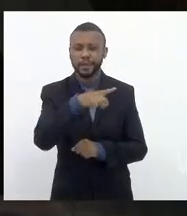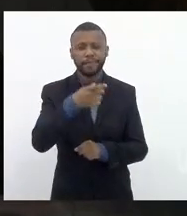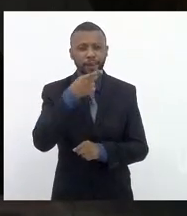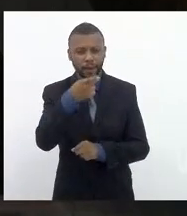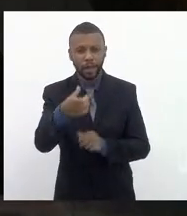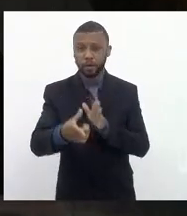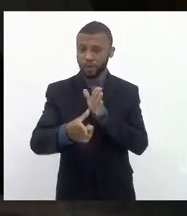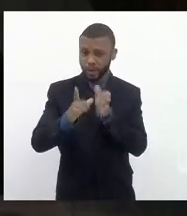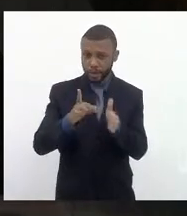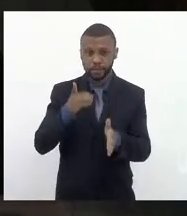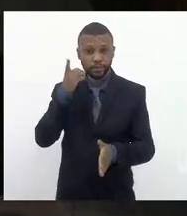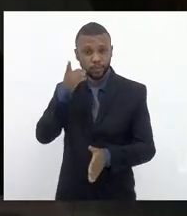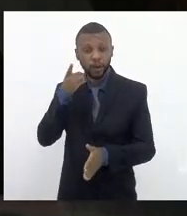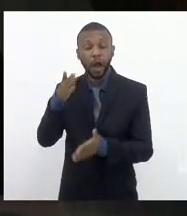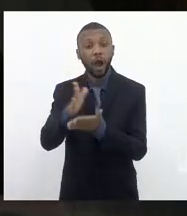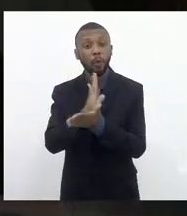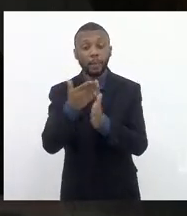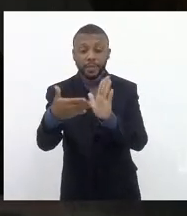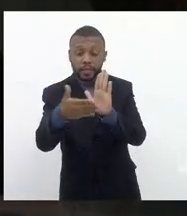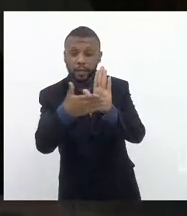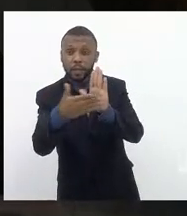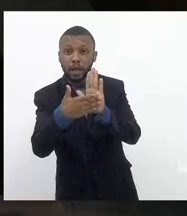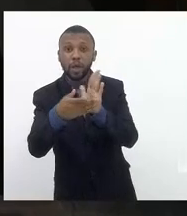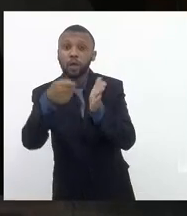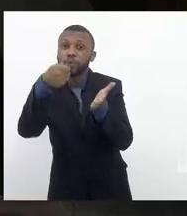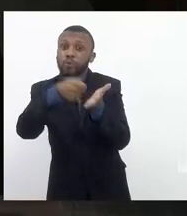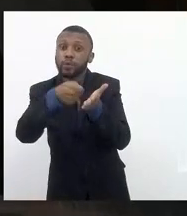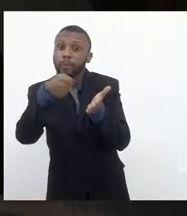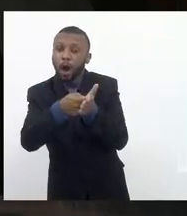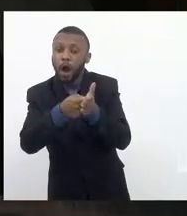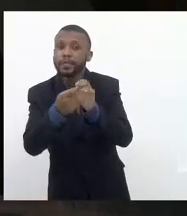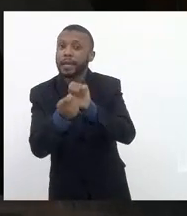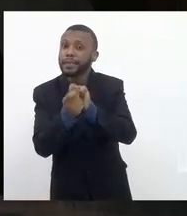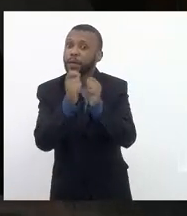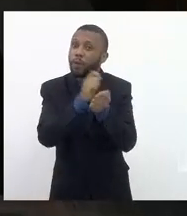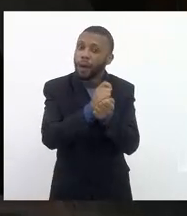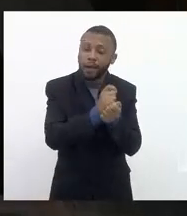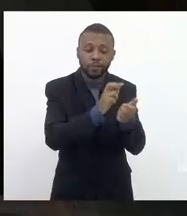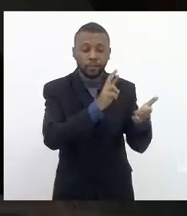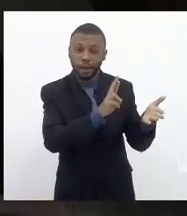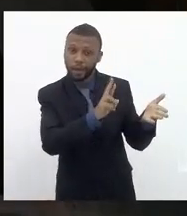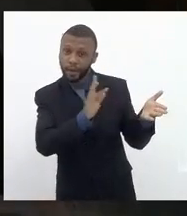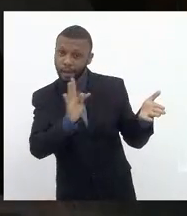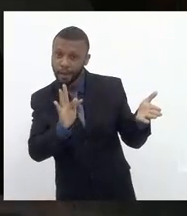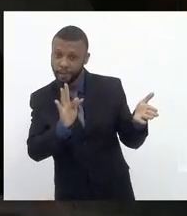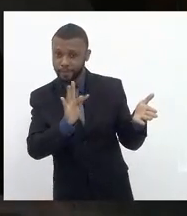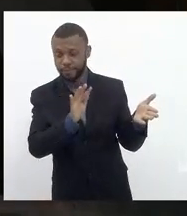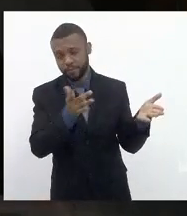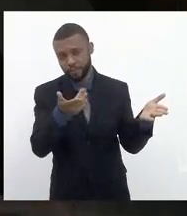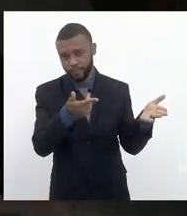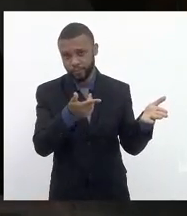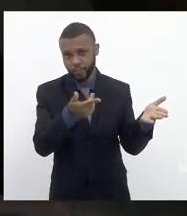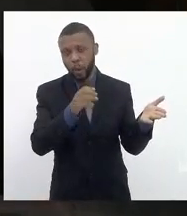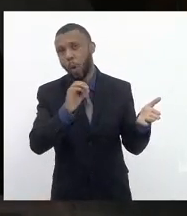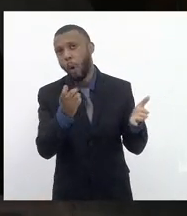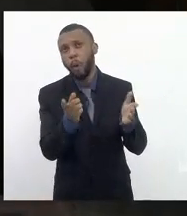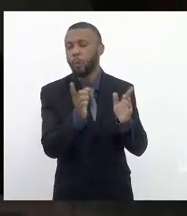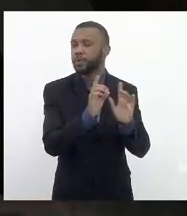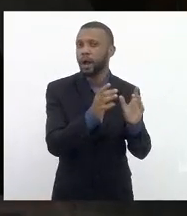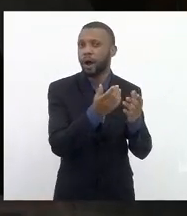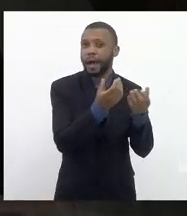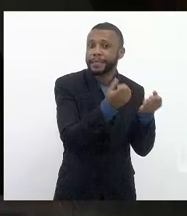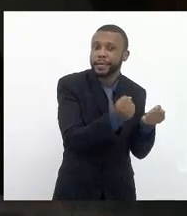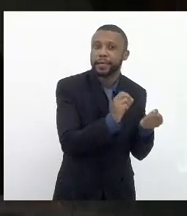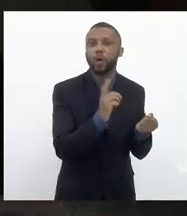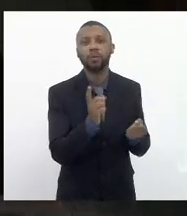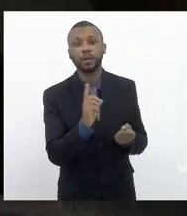algumas dessas medidas nos impõe a entrada ou não no regime de recuperação fiscal e início que eu quero me faltar